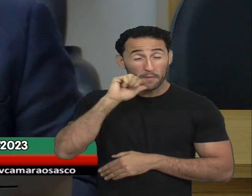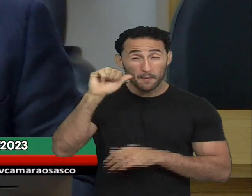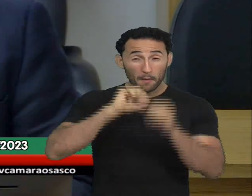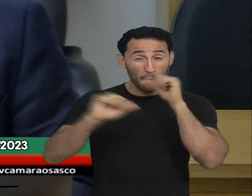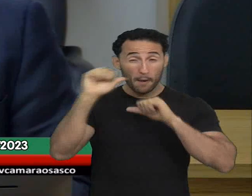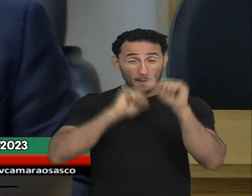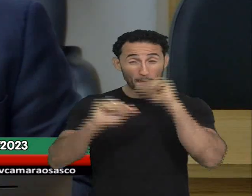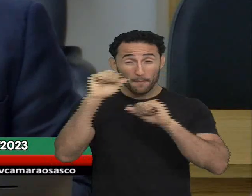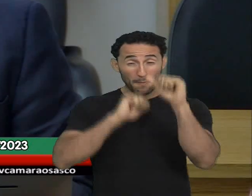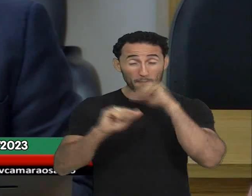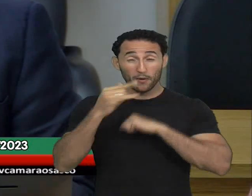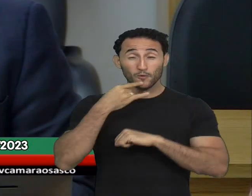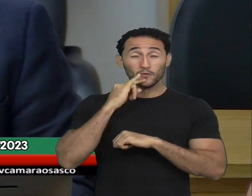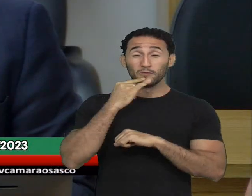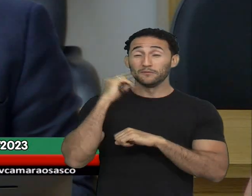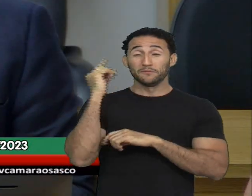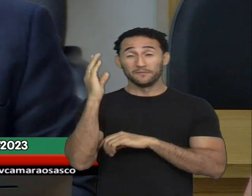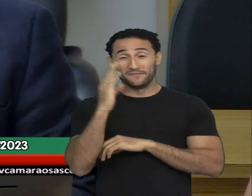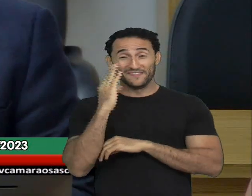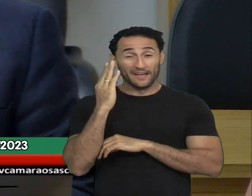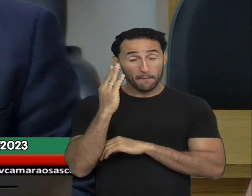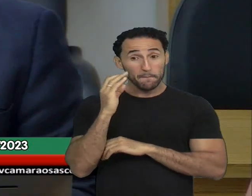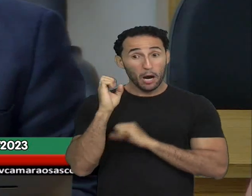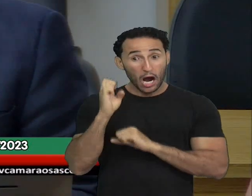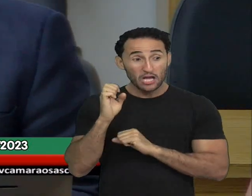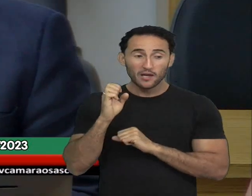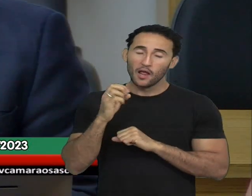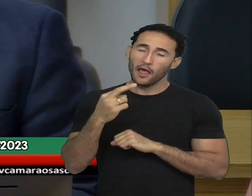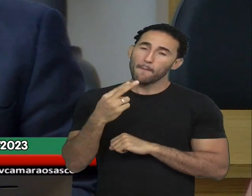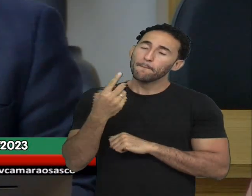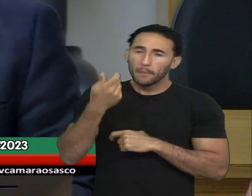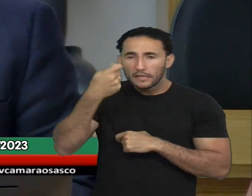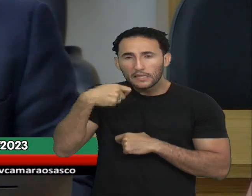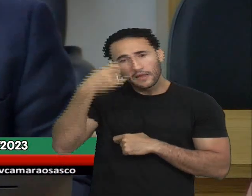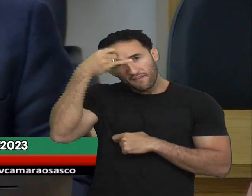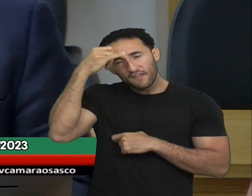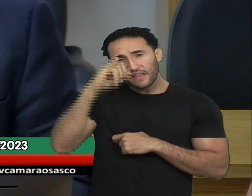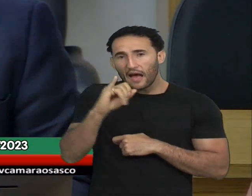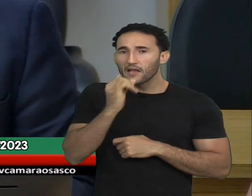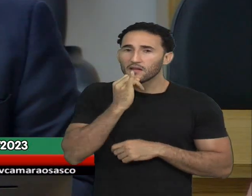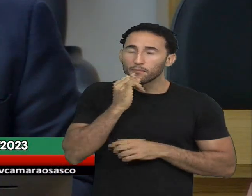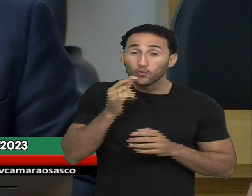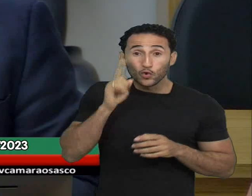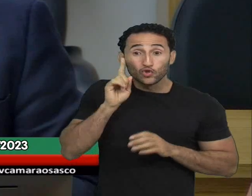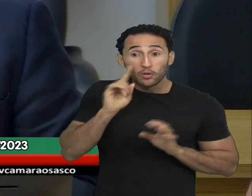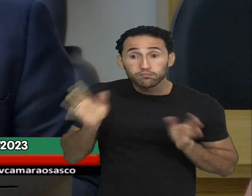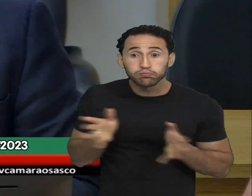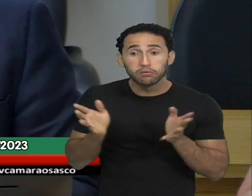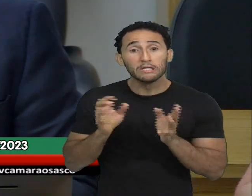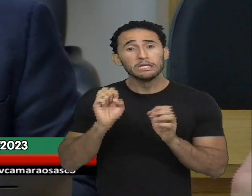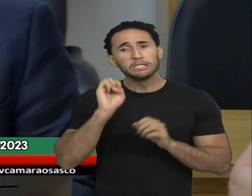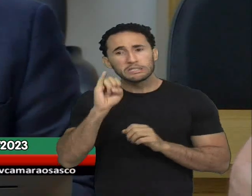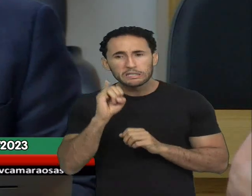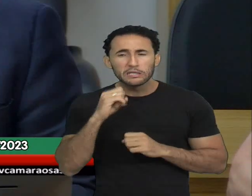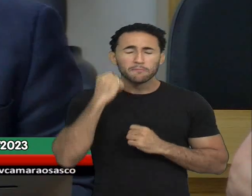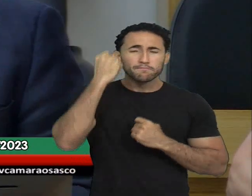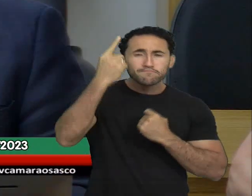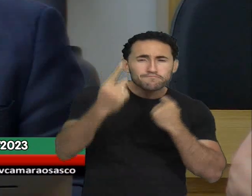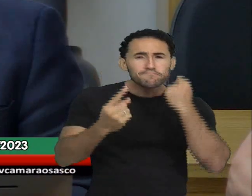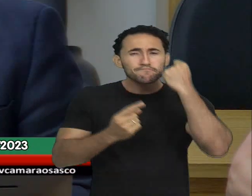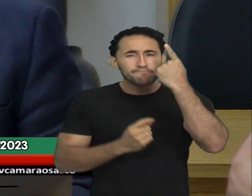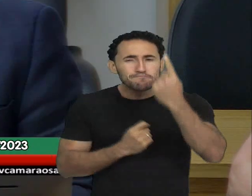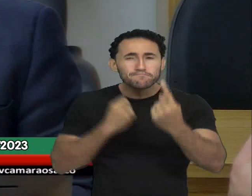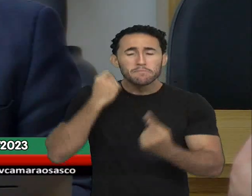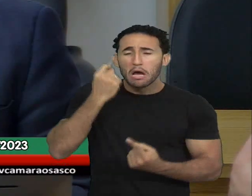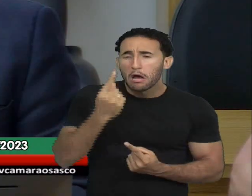maneira que seja feito no cotidiano, né? Mas socialmente isso não afeta